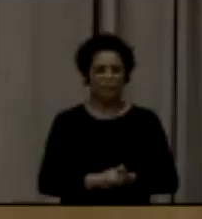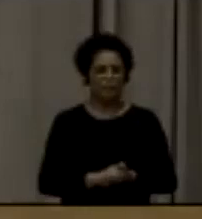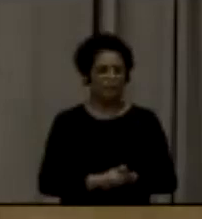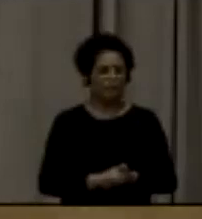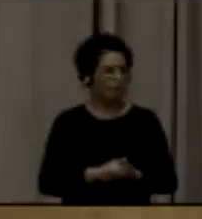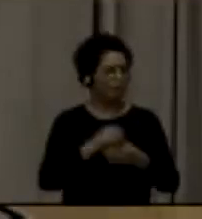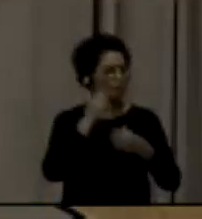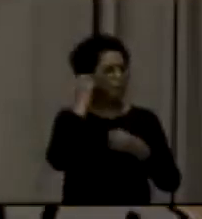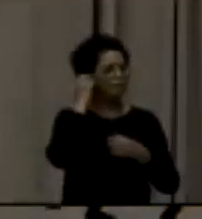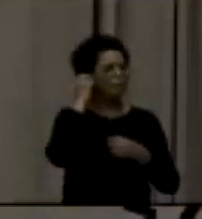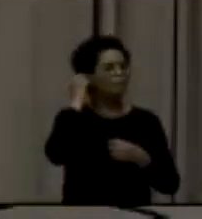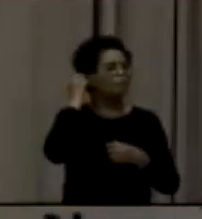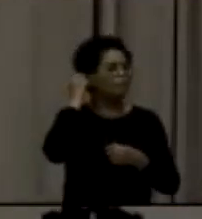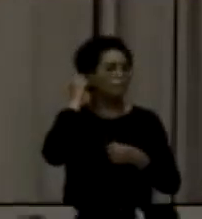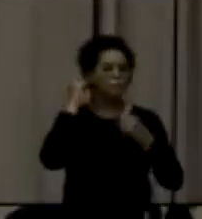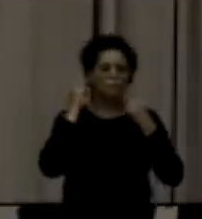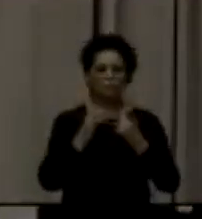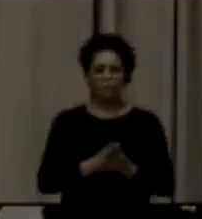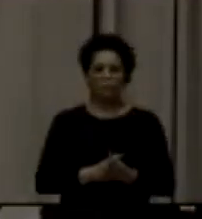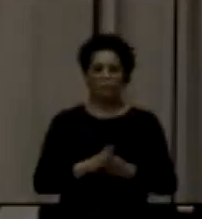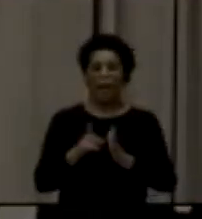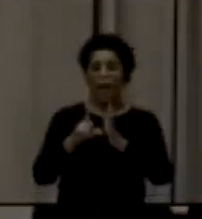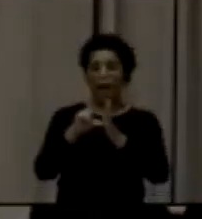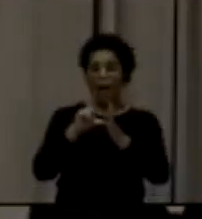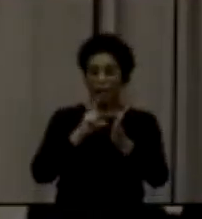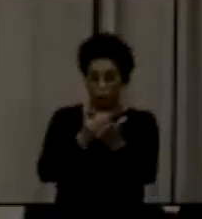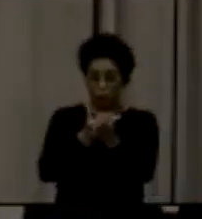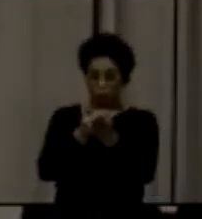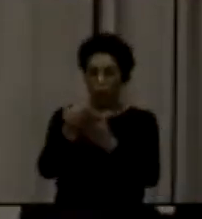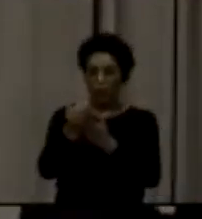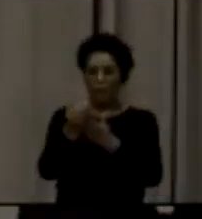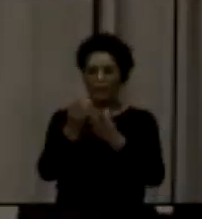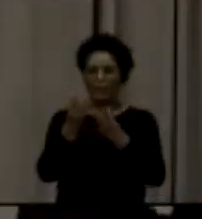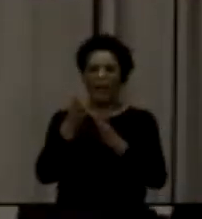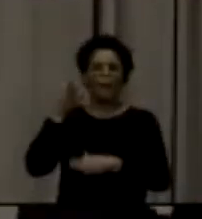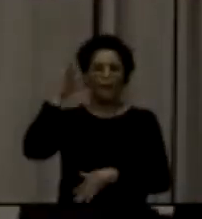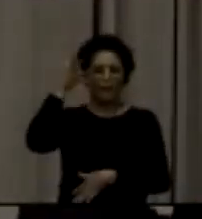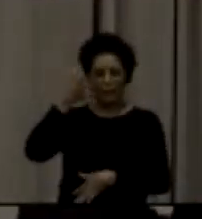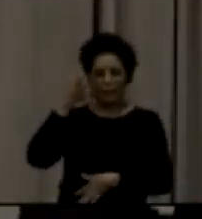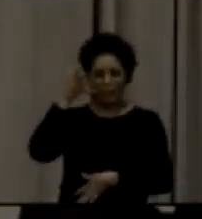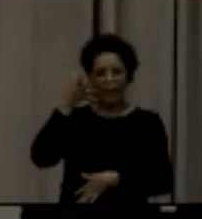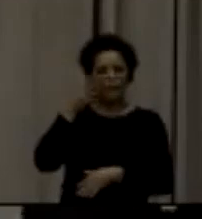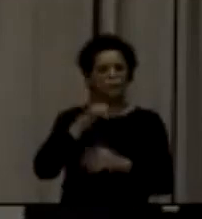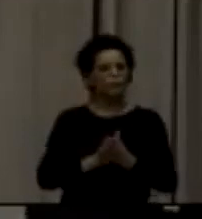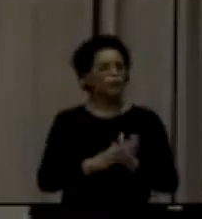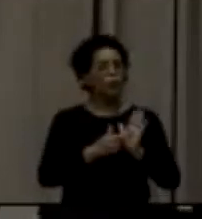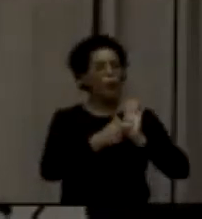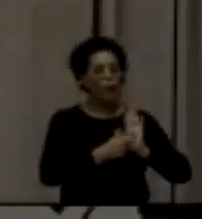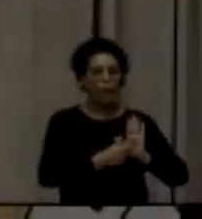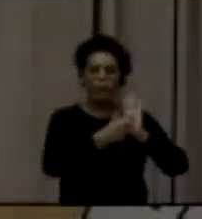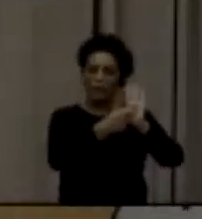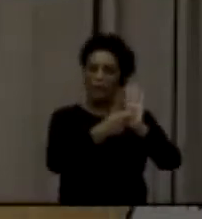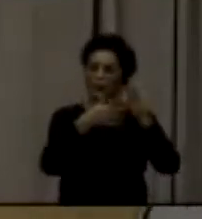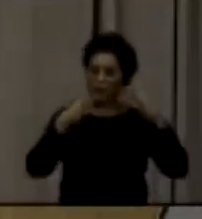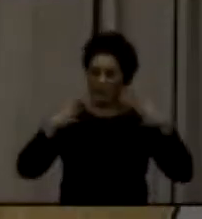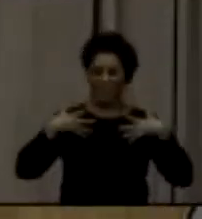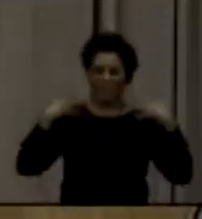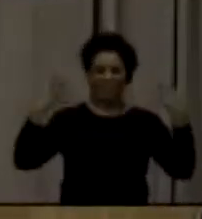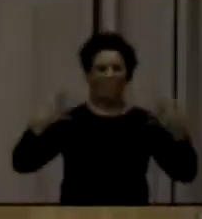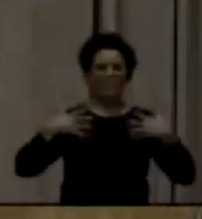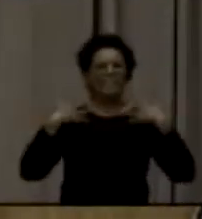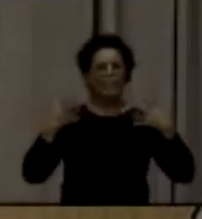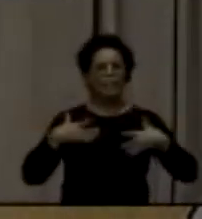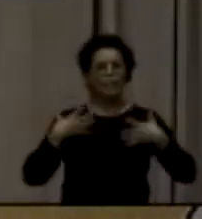Muchas gracias. Antes de passar para o nosso palestrante, eu vou anunciar com muita alegria, né,